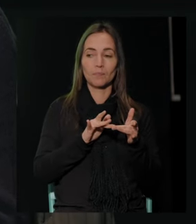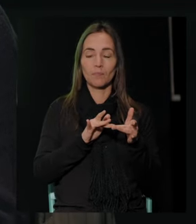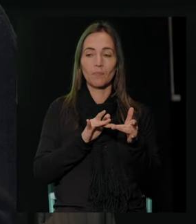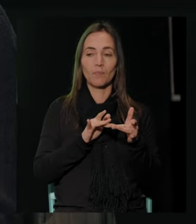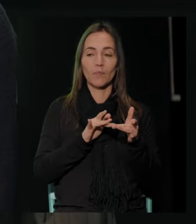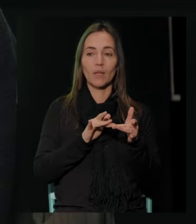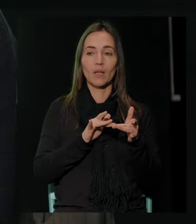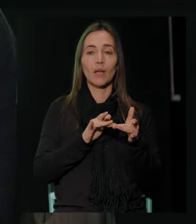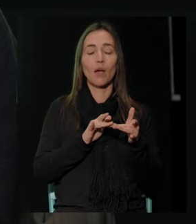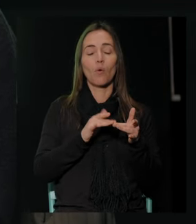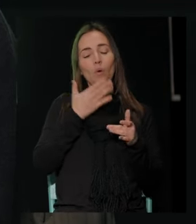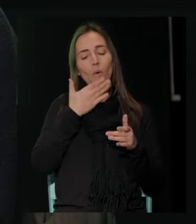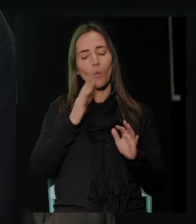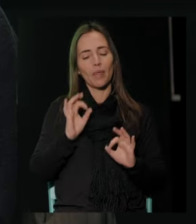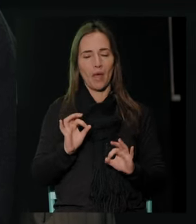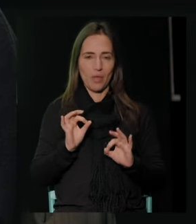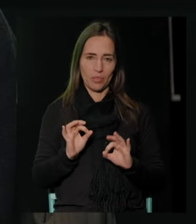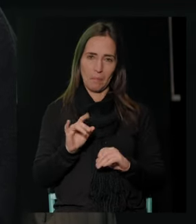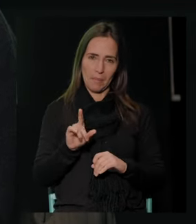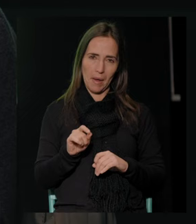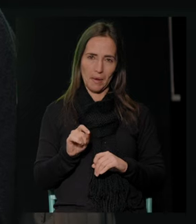é com alguma moderação também.